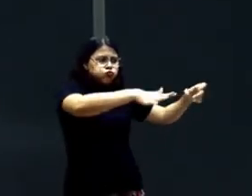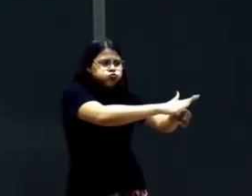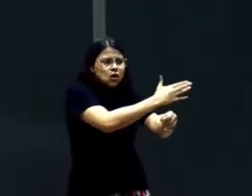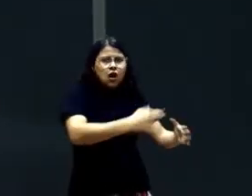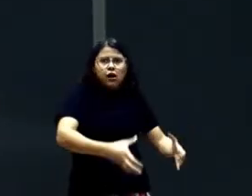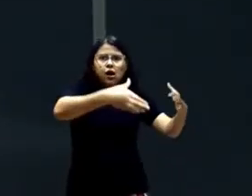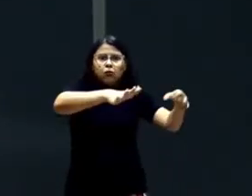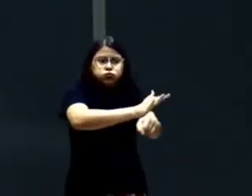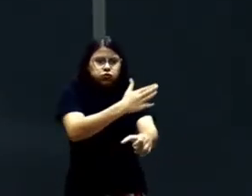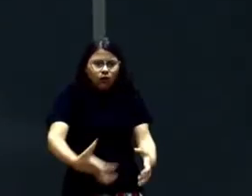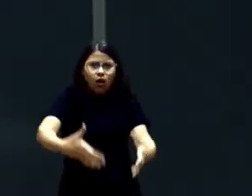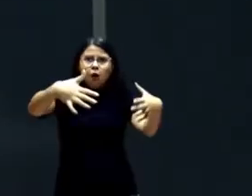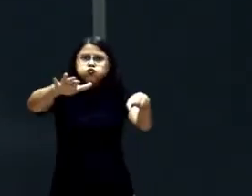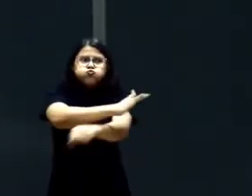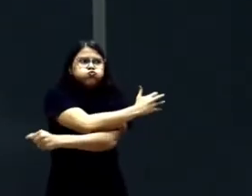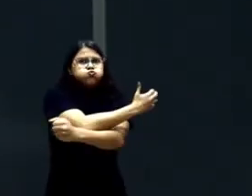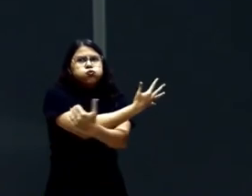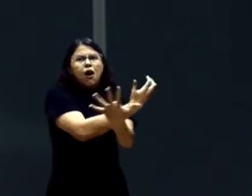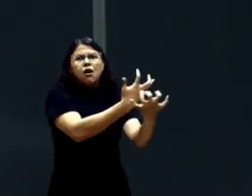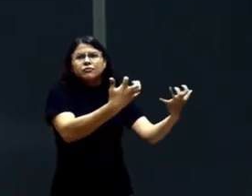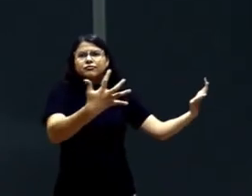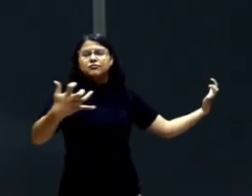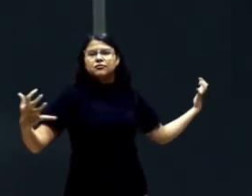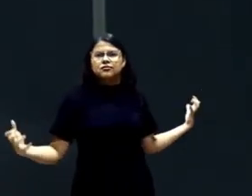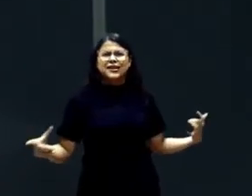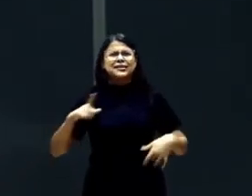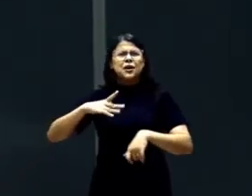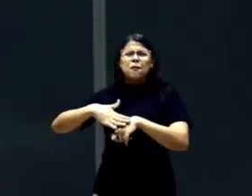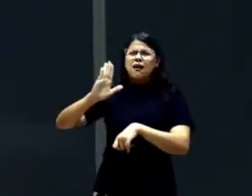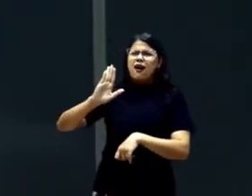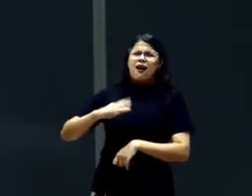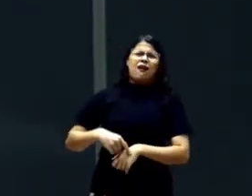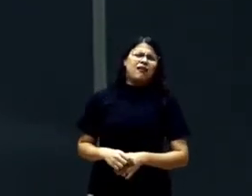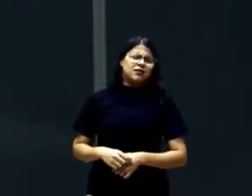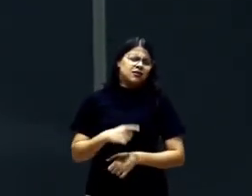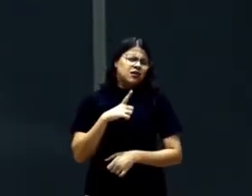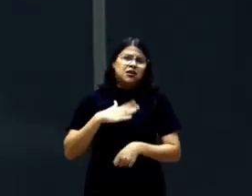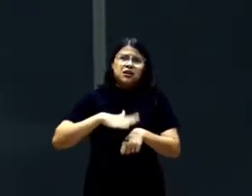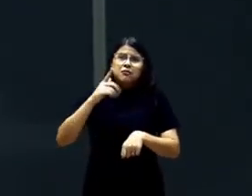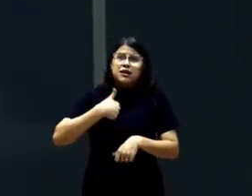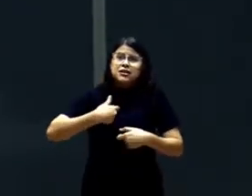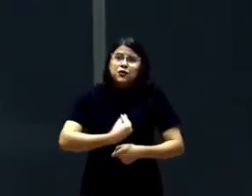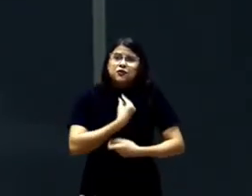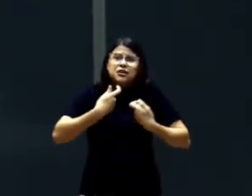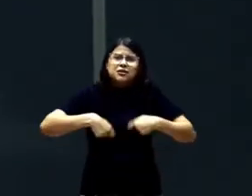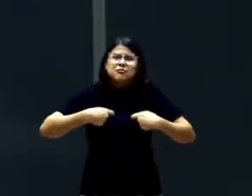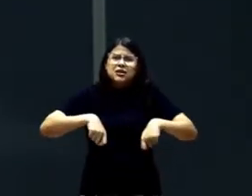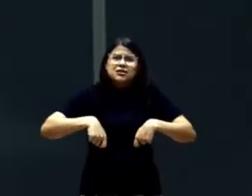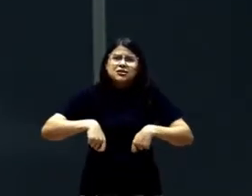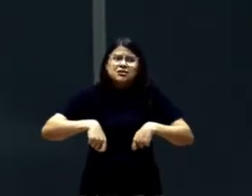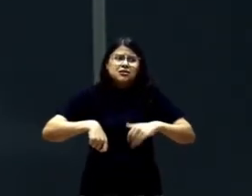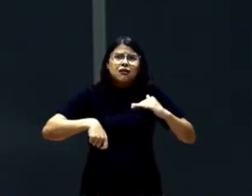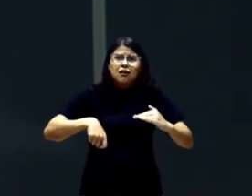Eu tenho mais do que eu preciso. Eu tenho mais do que o suficiente.